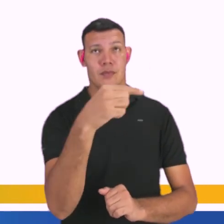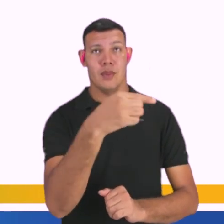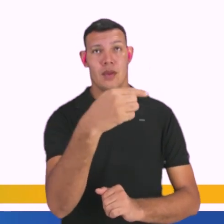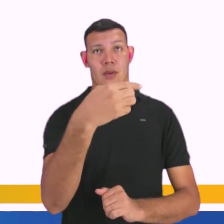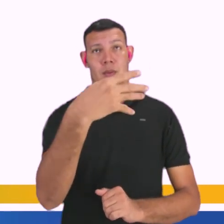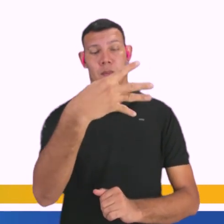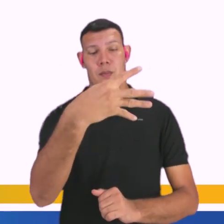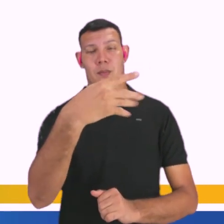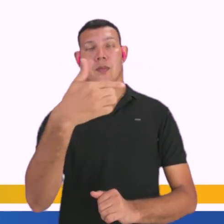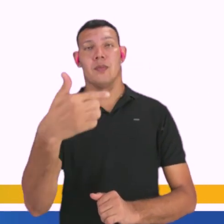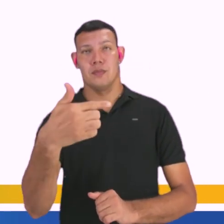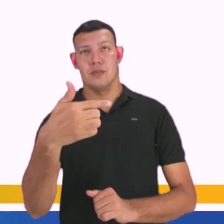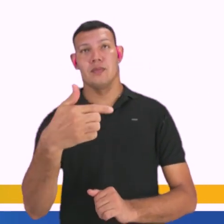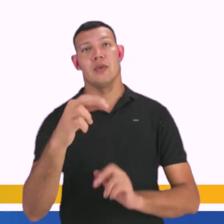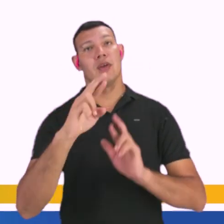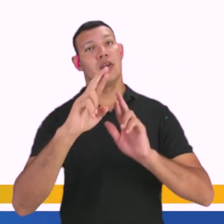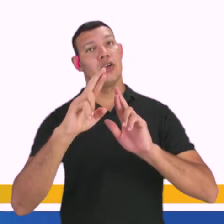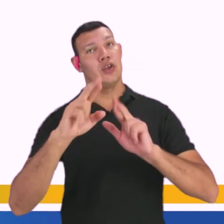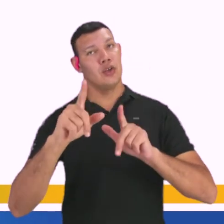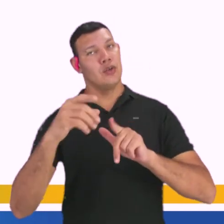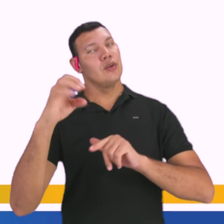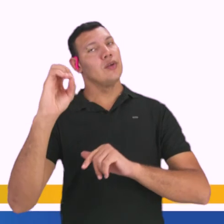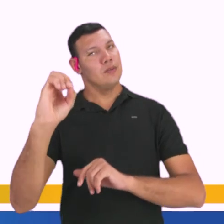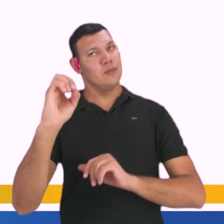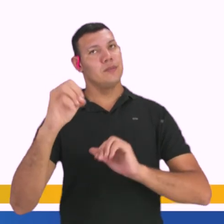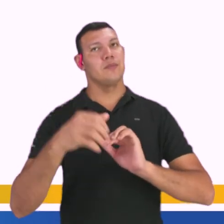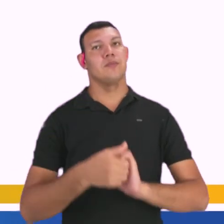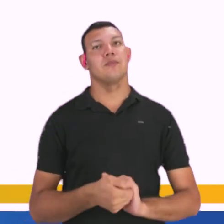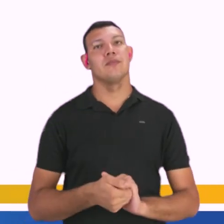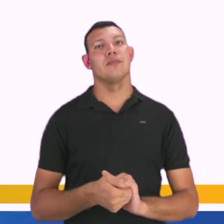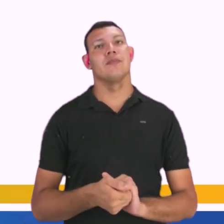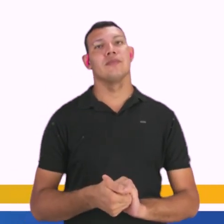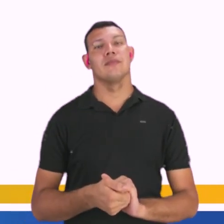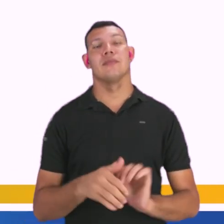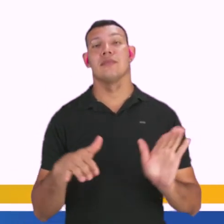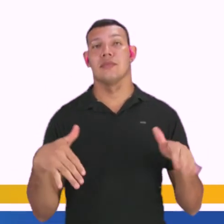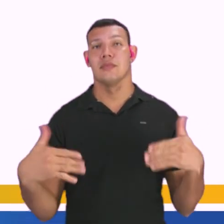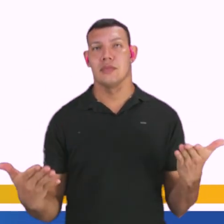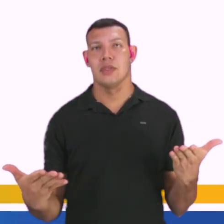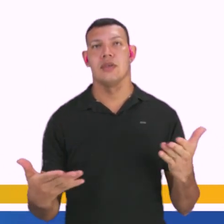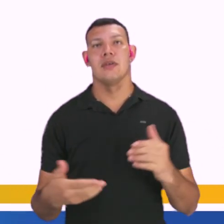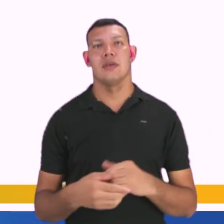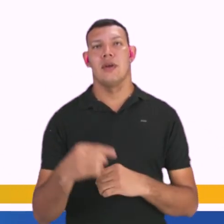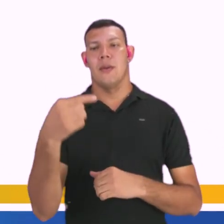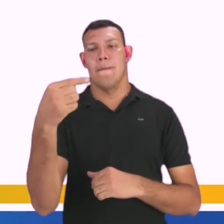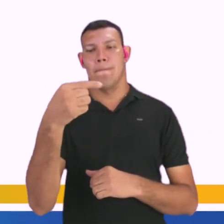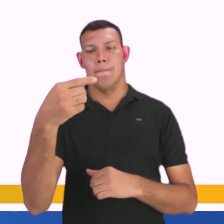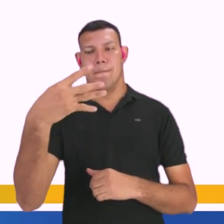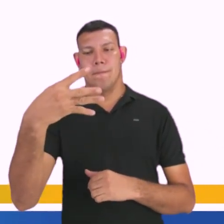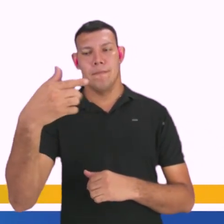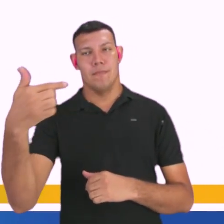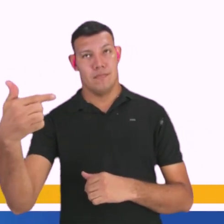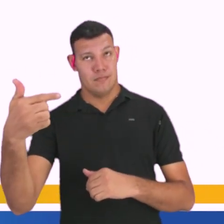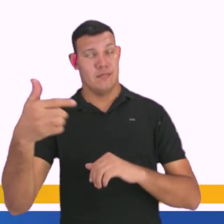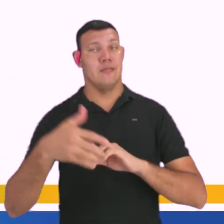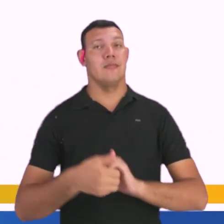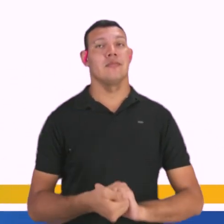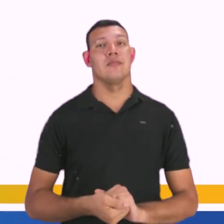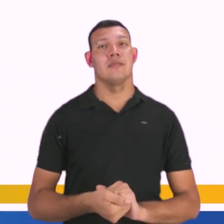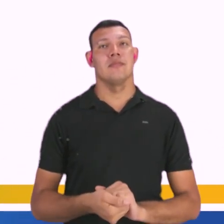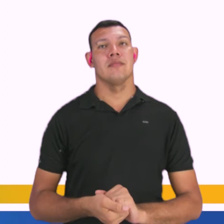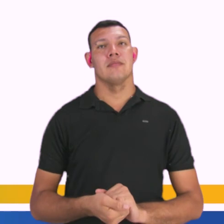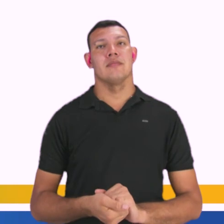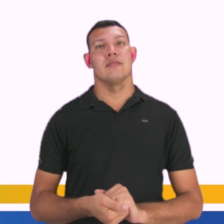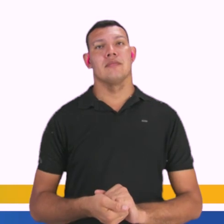x ela tem que ser diferente de zero portanto ela apresenta em um valor menos 42 então